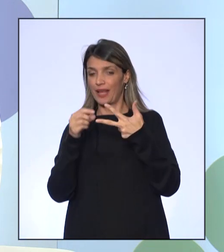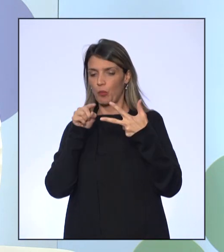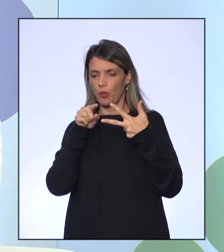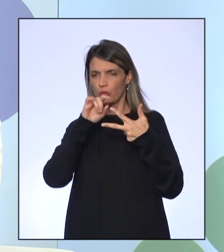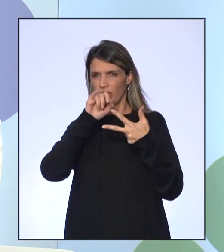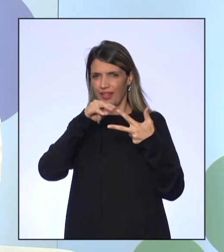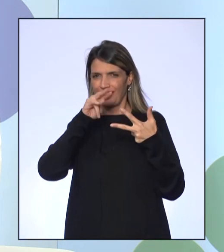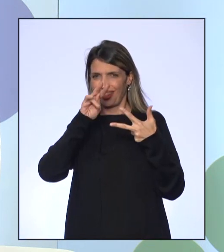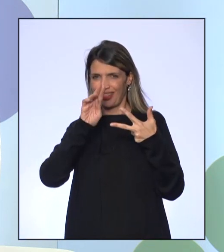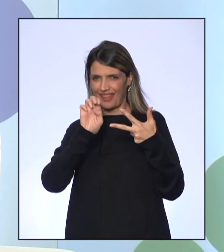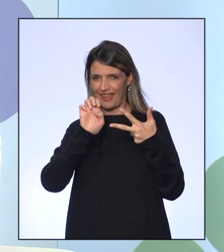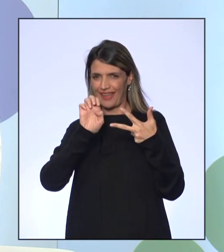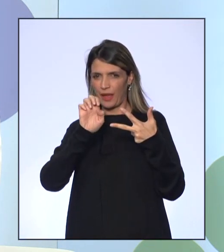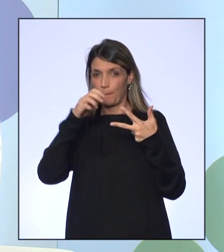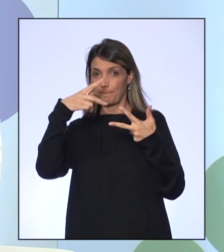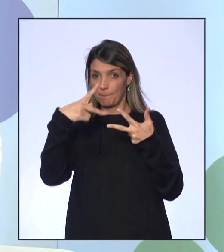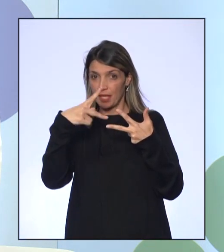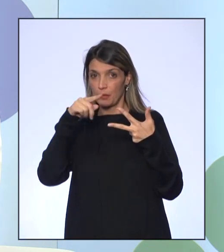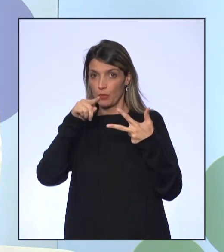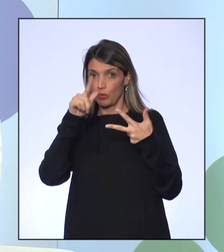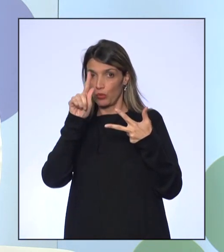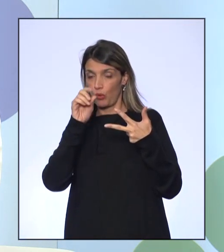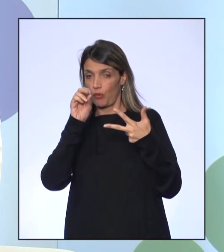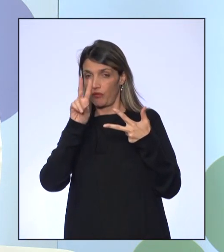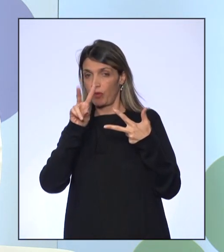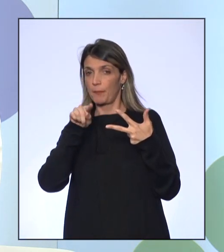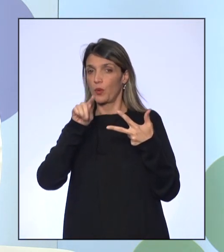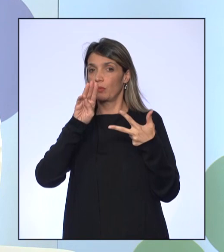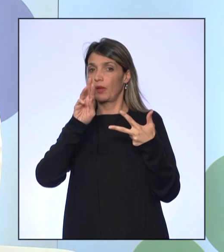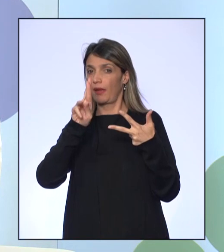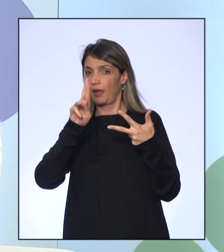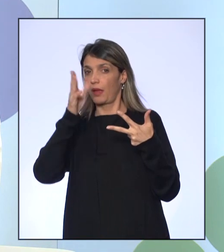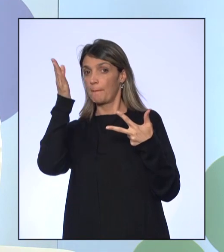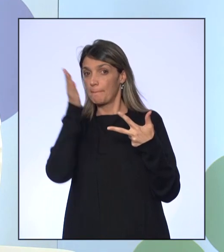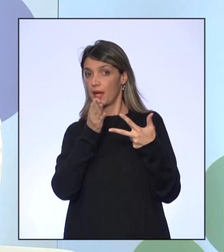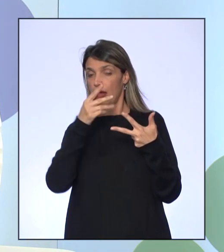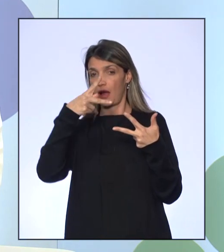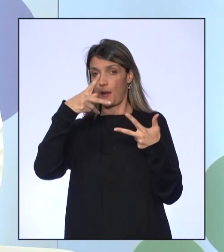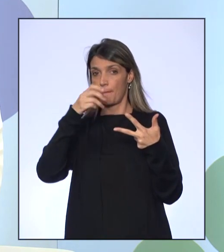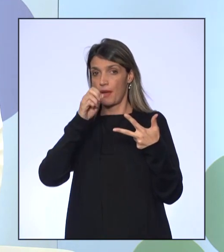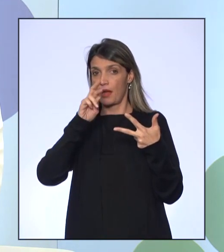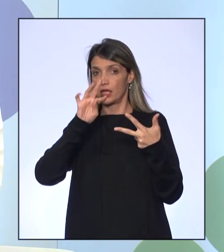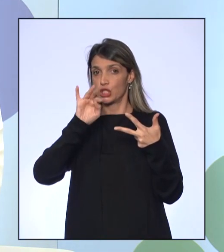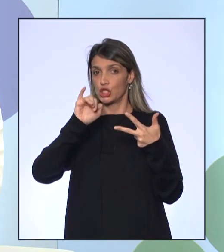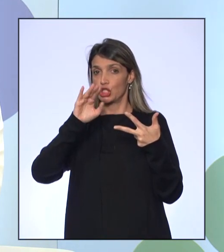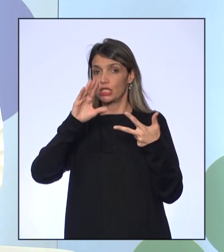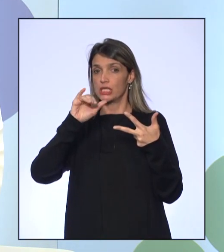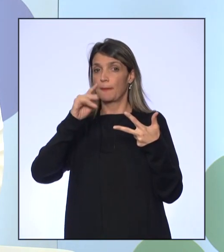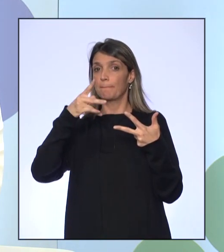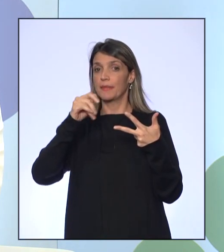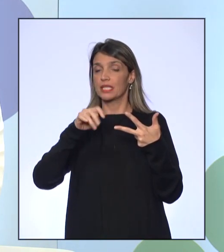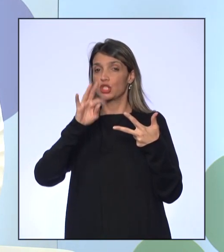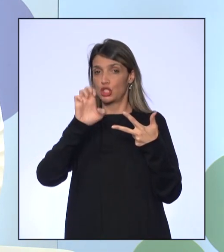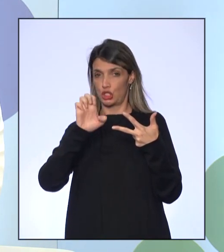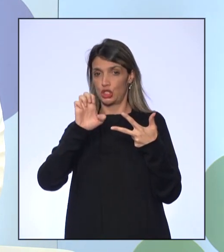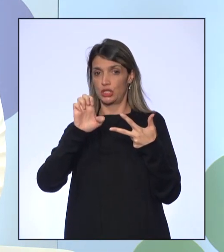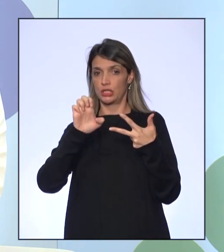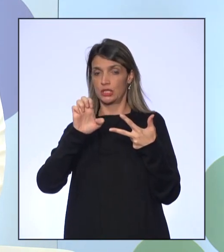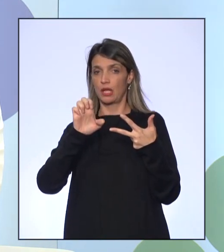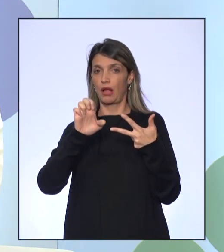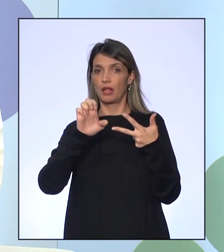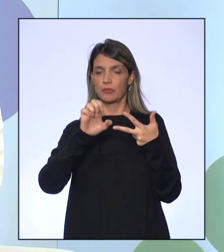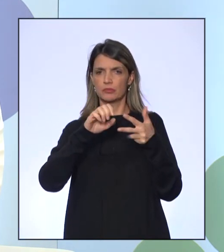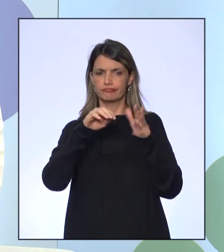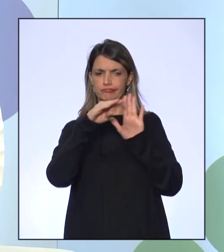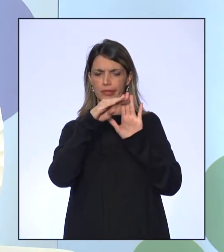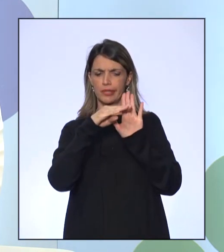com p mudo ponto gov ponto br barra participante e aí por lá vocês seguem as instruções